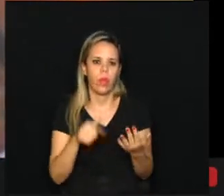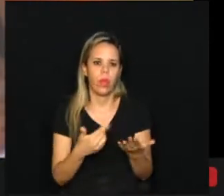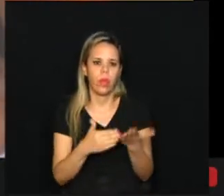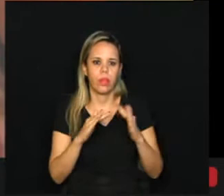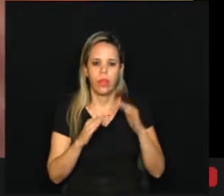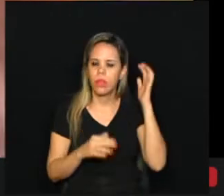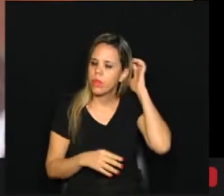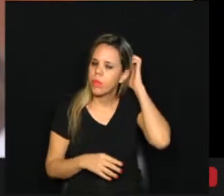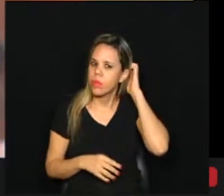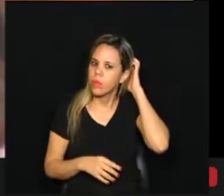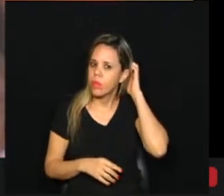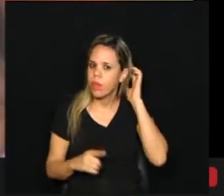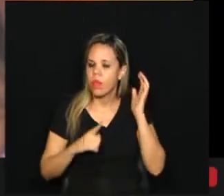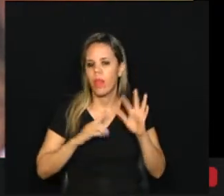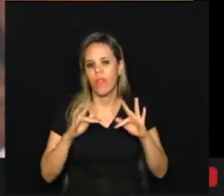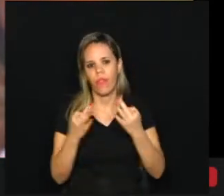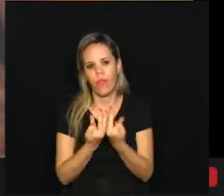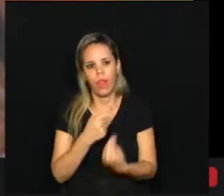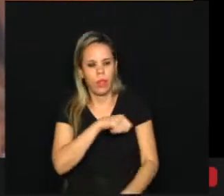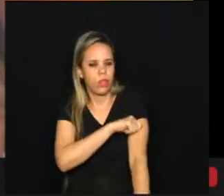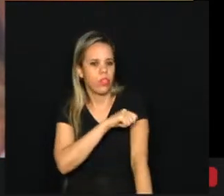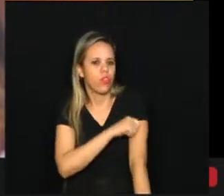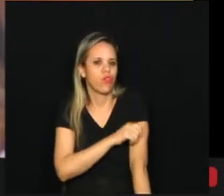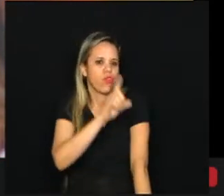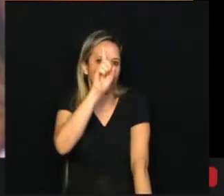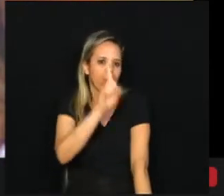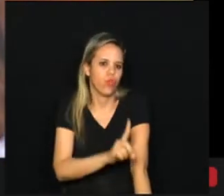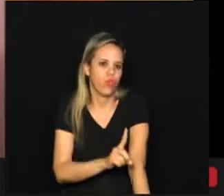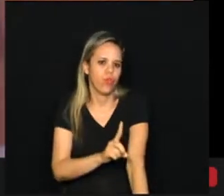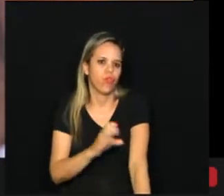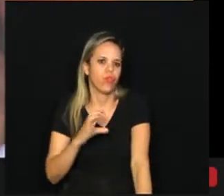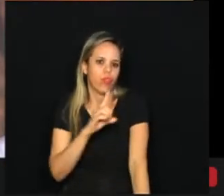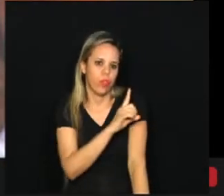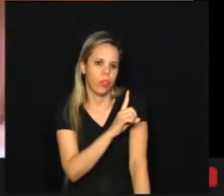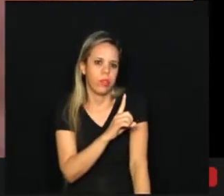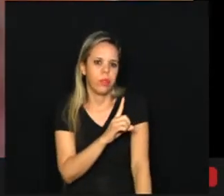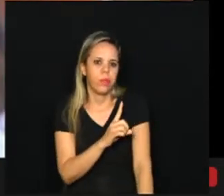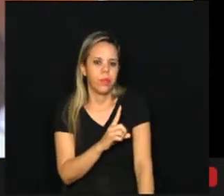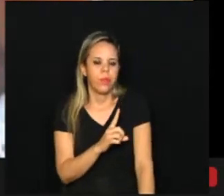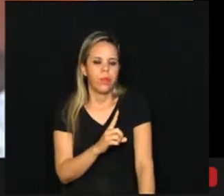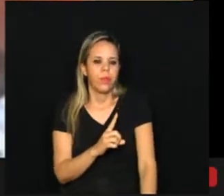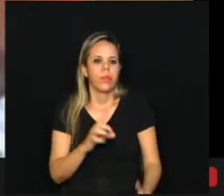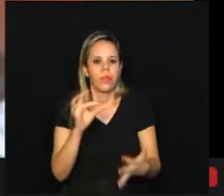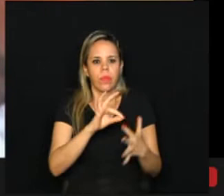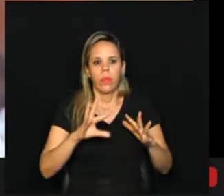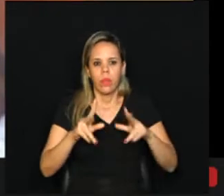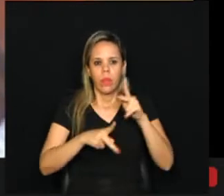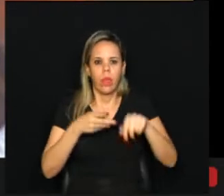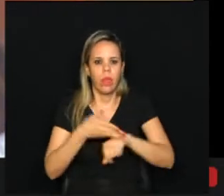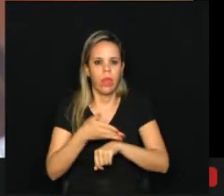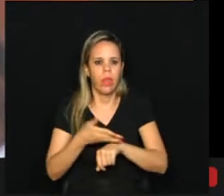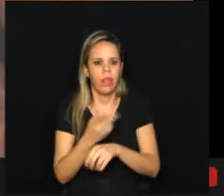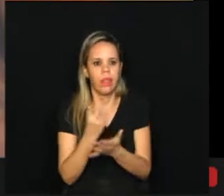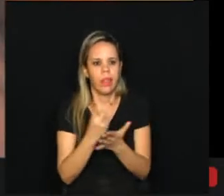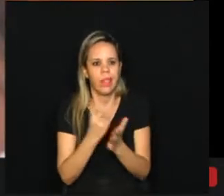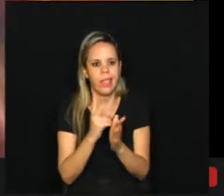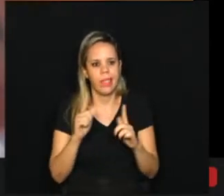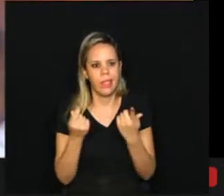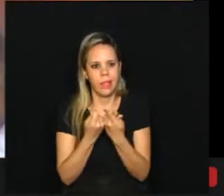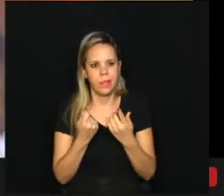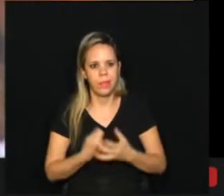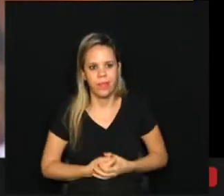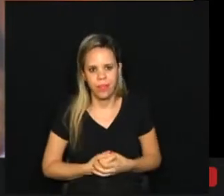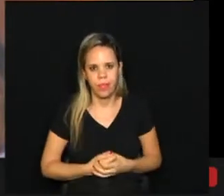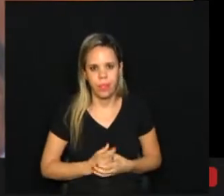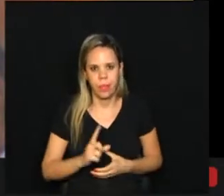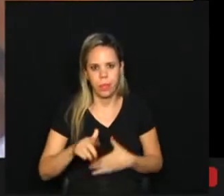escola, onde tem pais, alunos, diretora, coordenadora, enfim, todo mundo participa desse mesmo grupo, e por ser